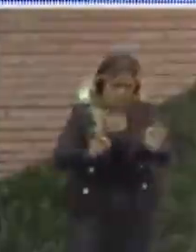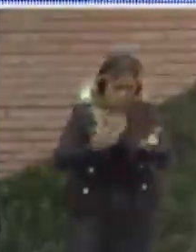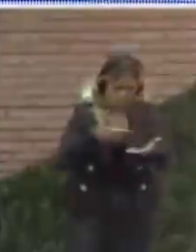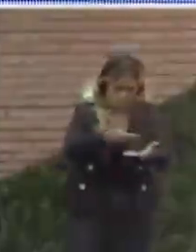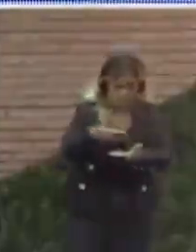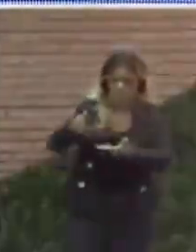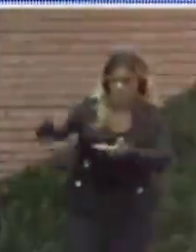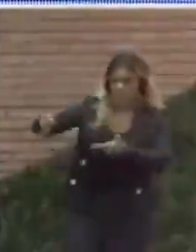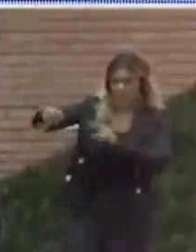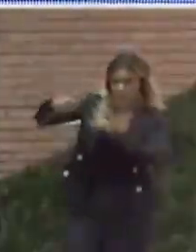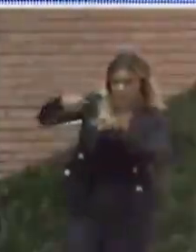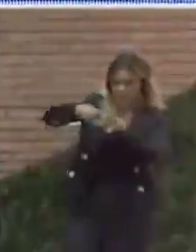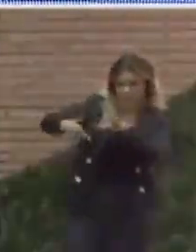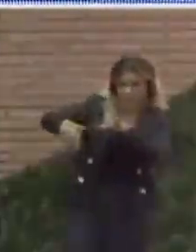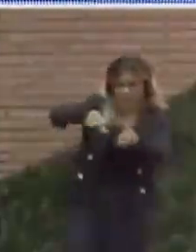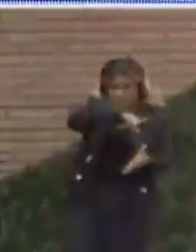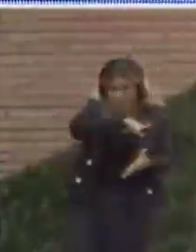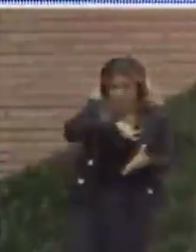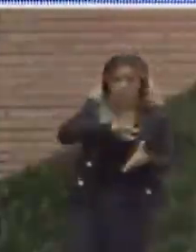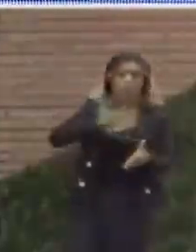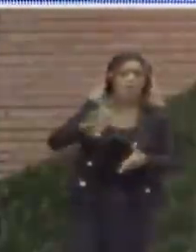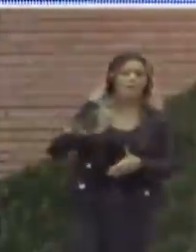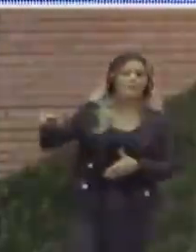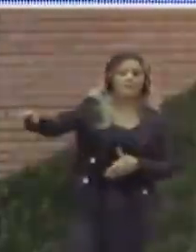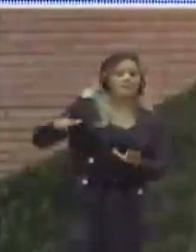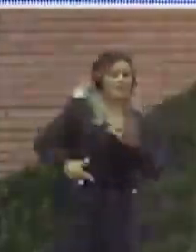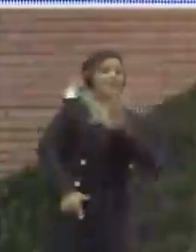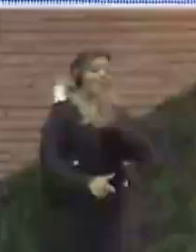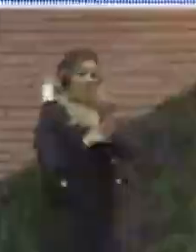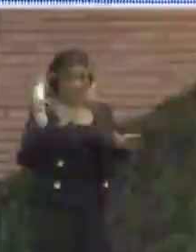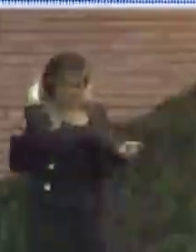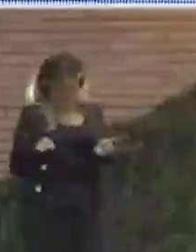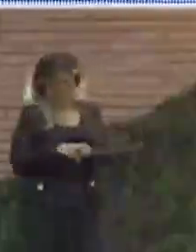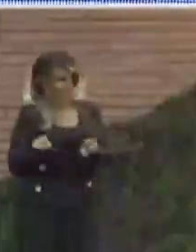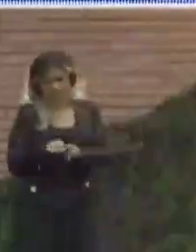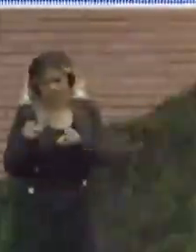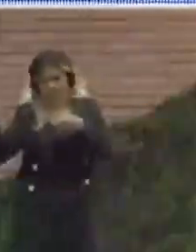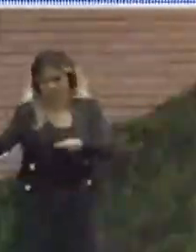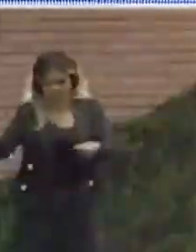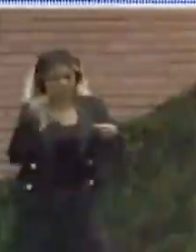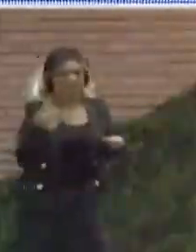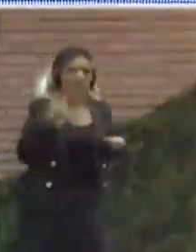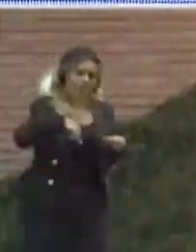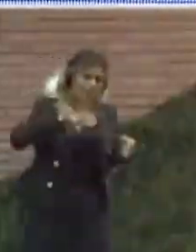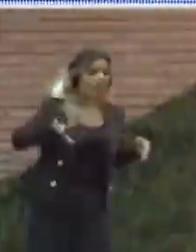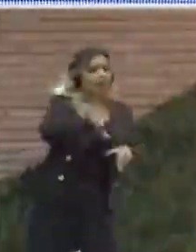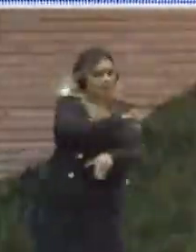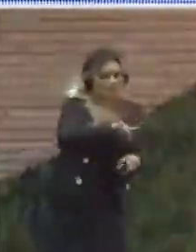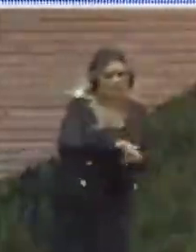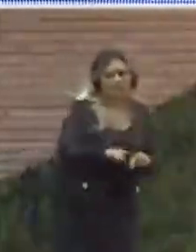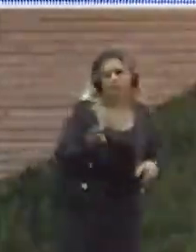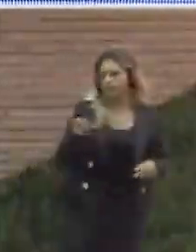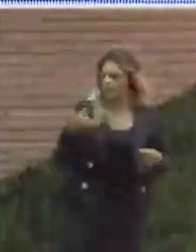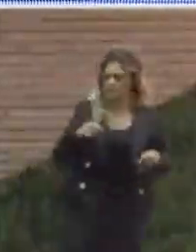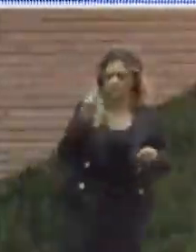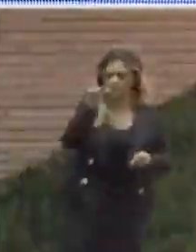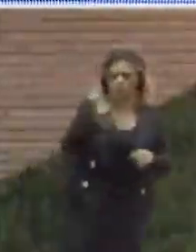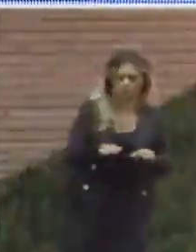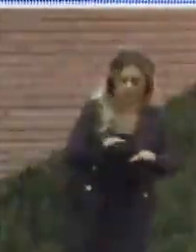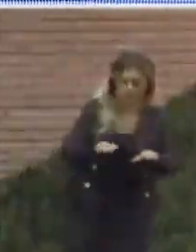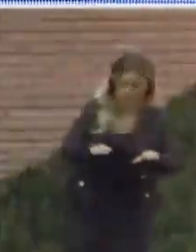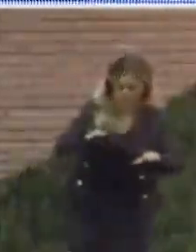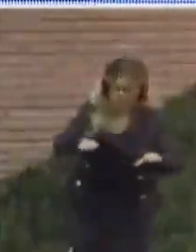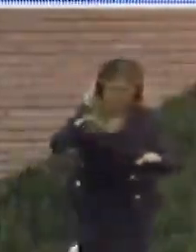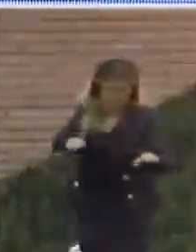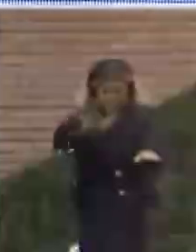Poderia ter sido ainda melhor se ele tivesse vindo até a gente antes, Mas como a gente tinha que voltar com o